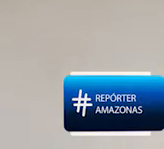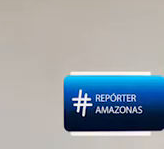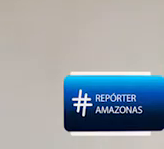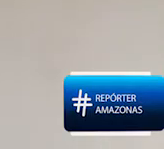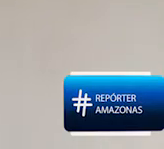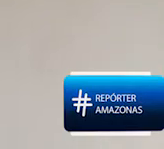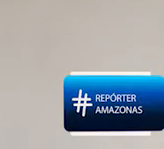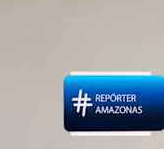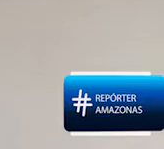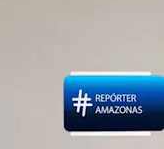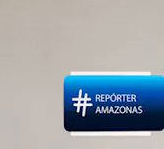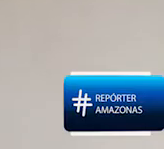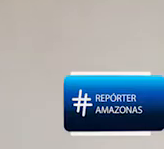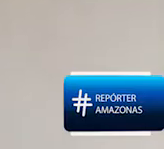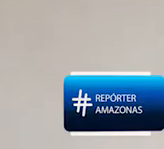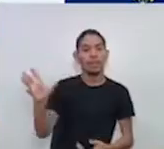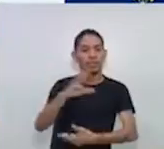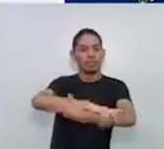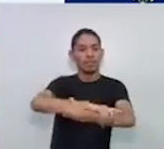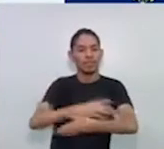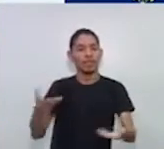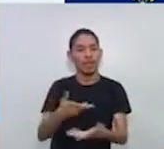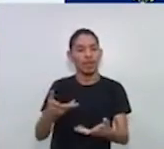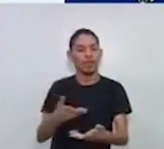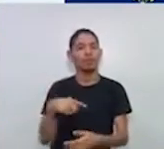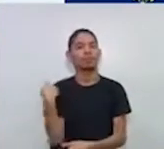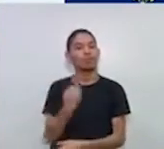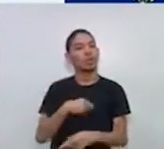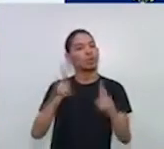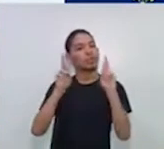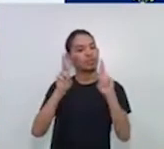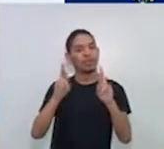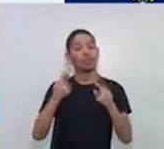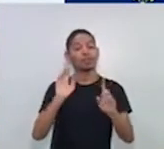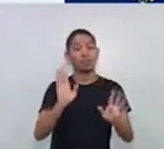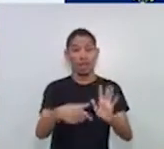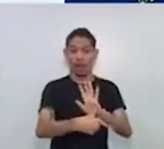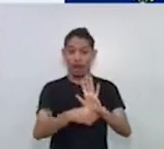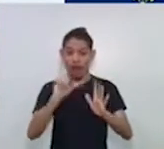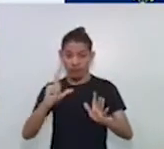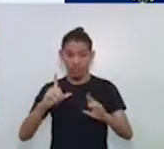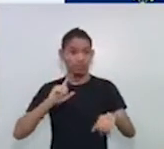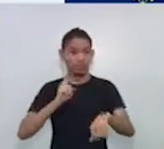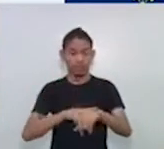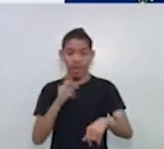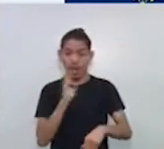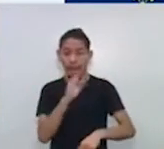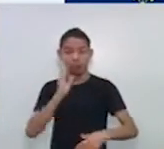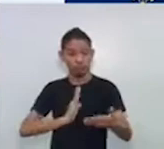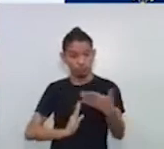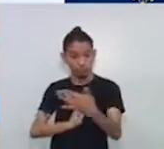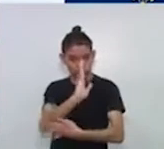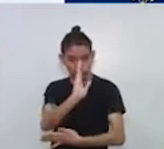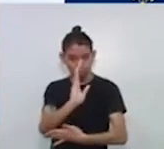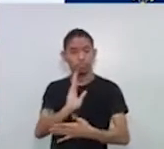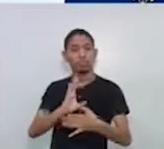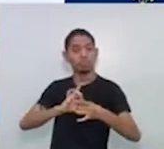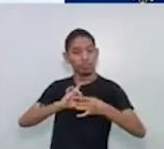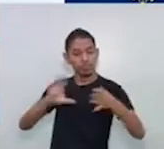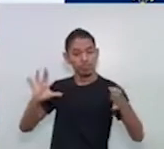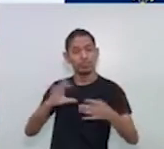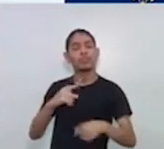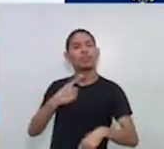batalhas jurídicas sobre o caso nós esperamos que o quanto antes Assembleia Legislativa faço aprovação desse projeto